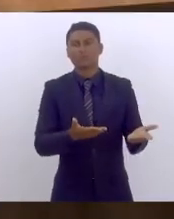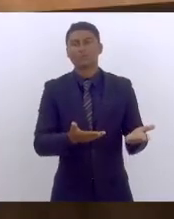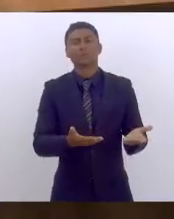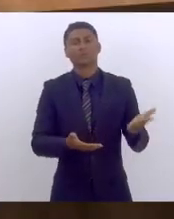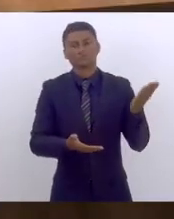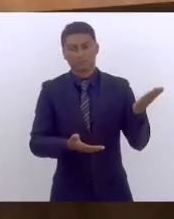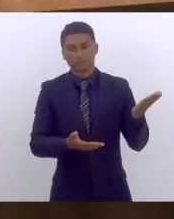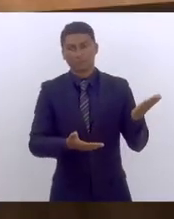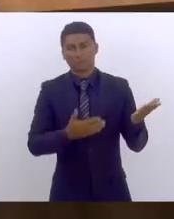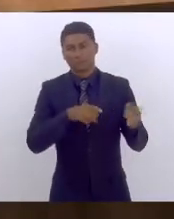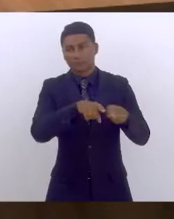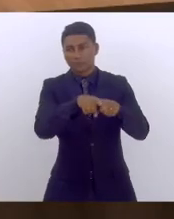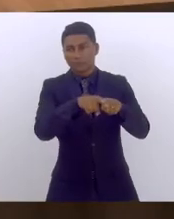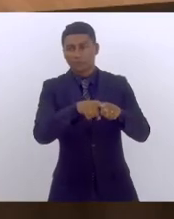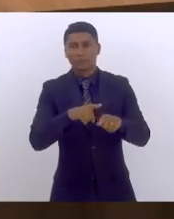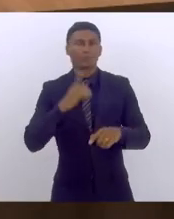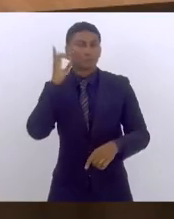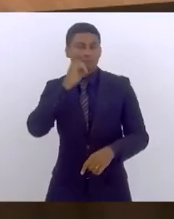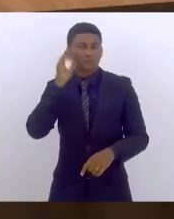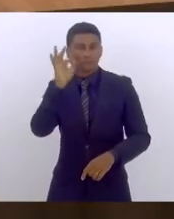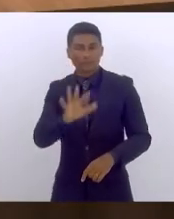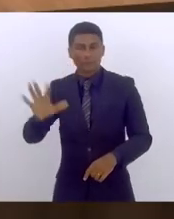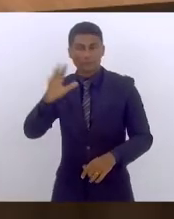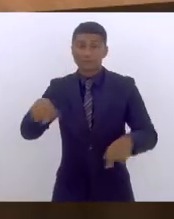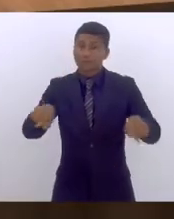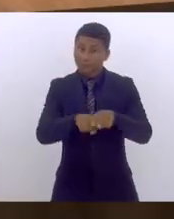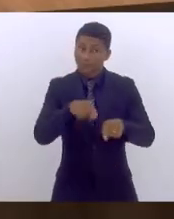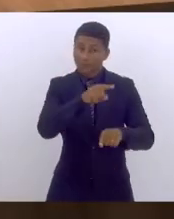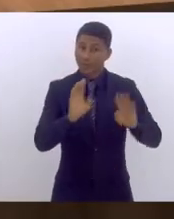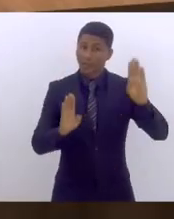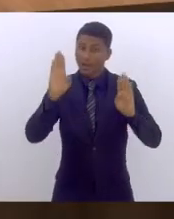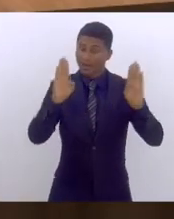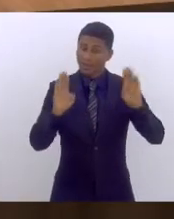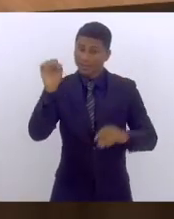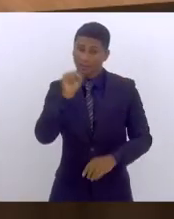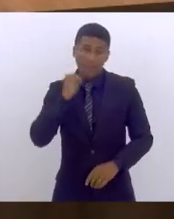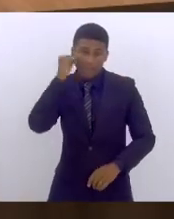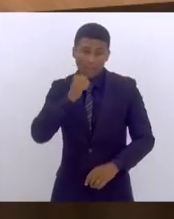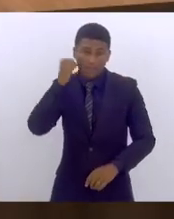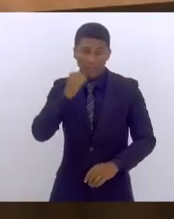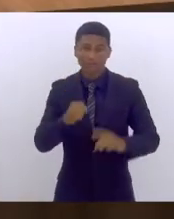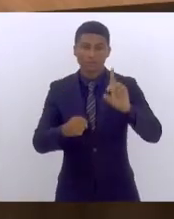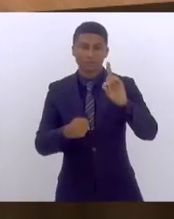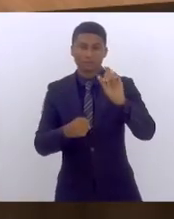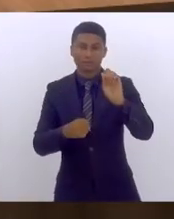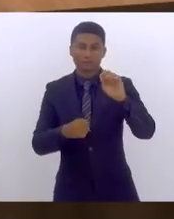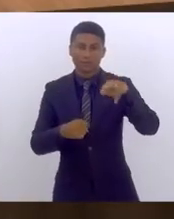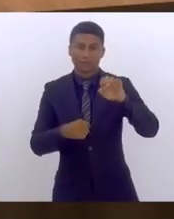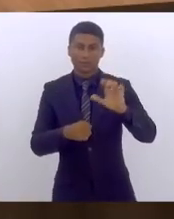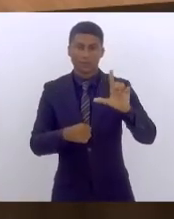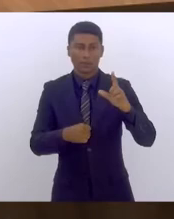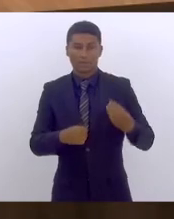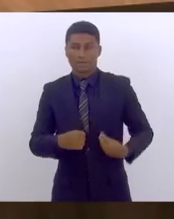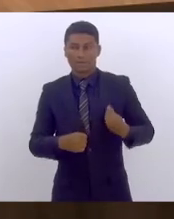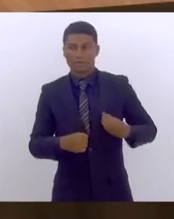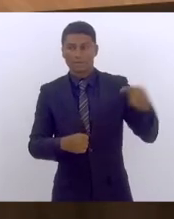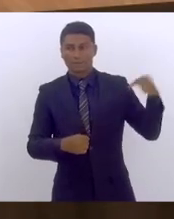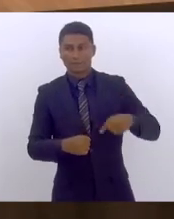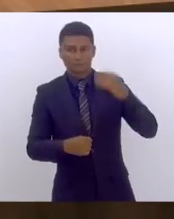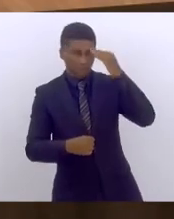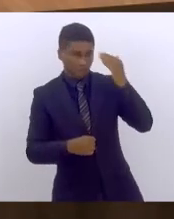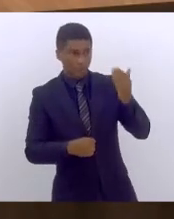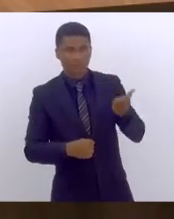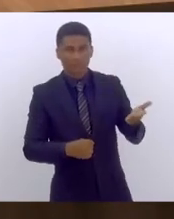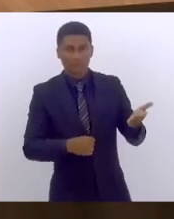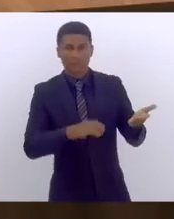irmão, deputado federal, candidato ao Senado da República, meu irmão Daniel Silveira. Muito obrigado pela presença, grande defensor